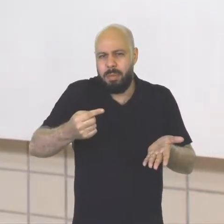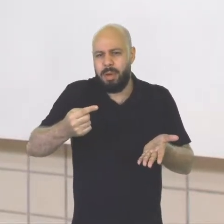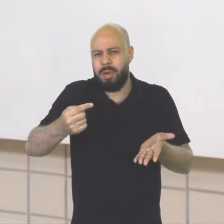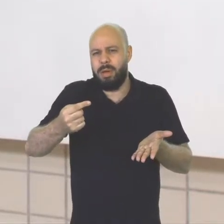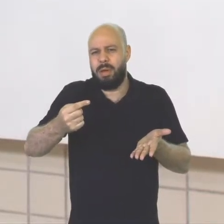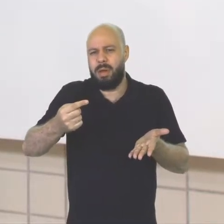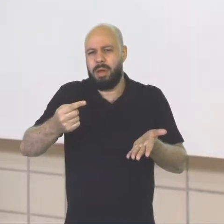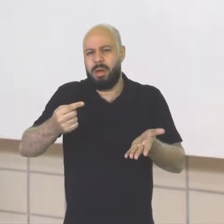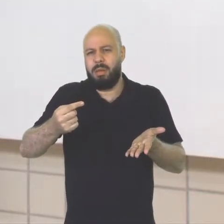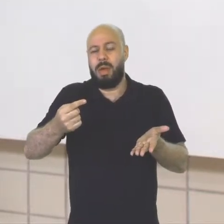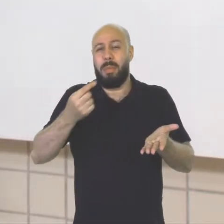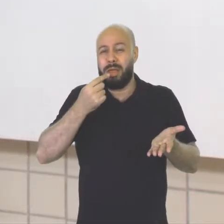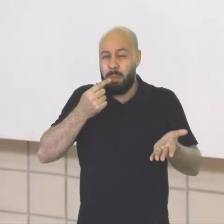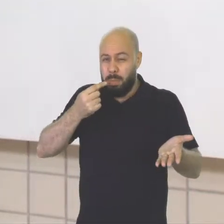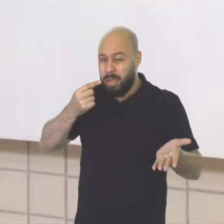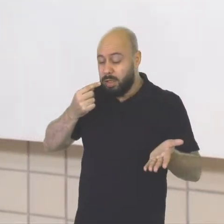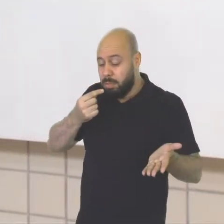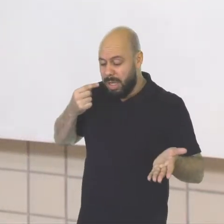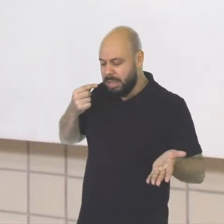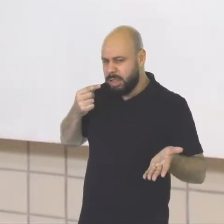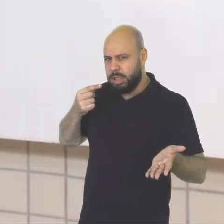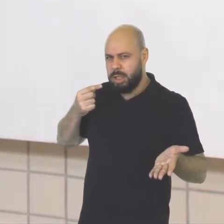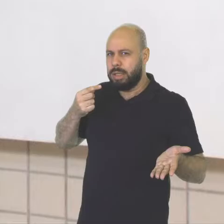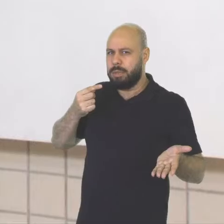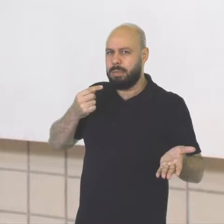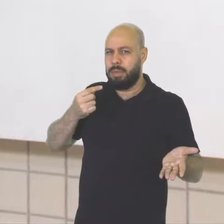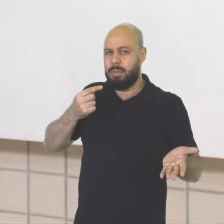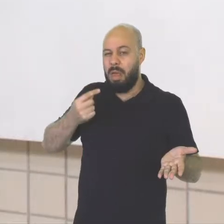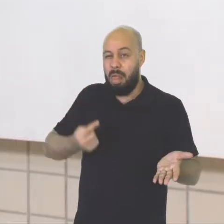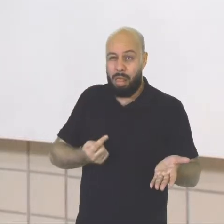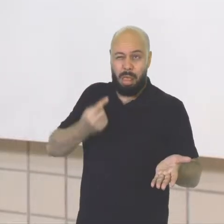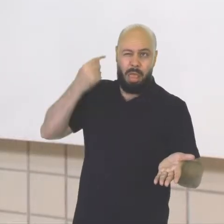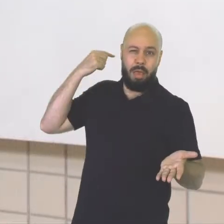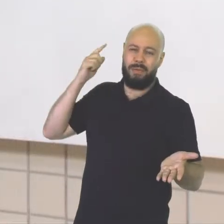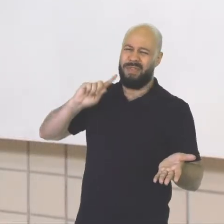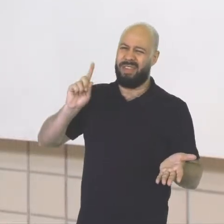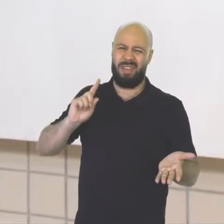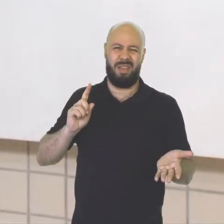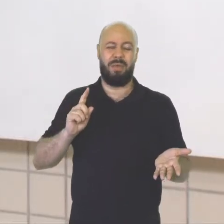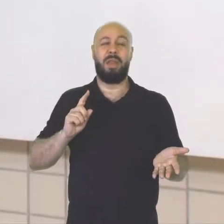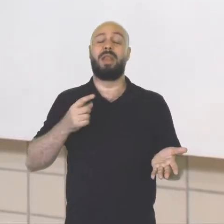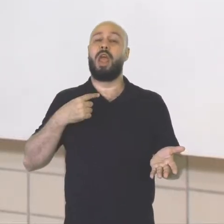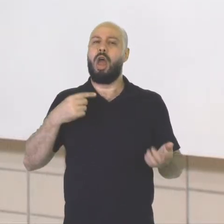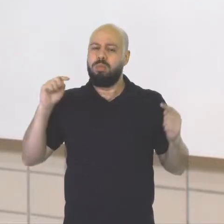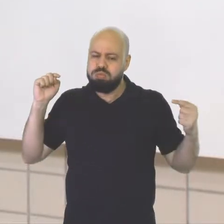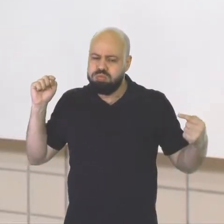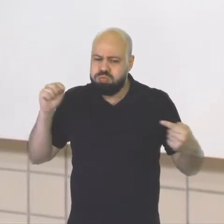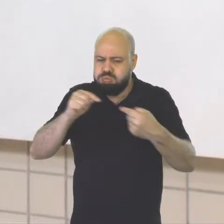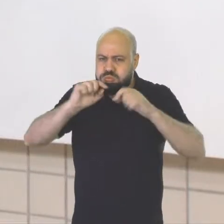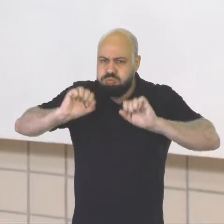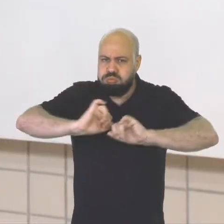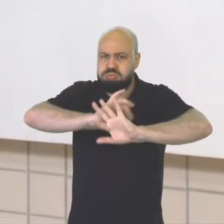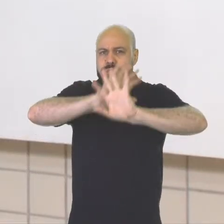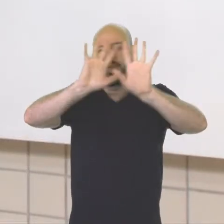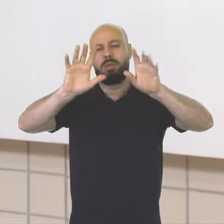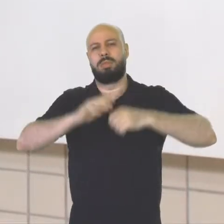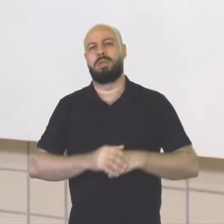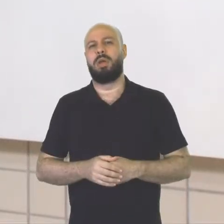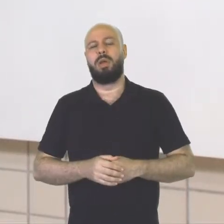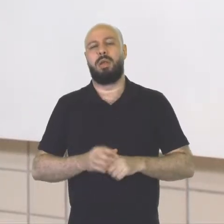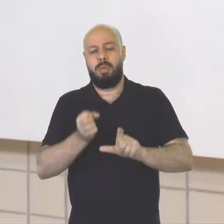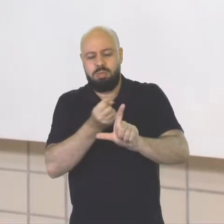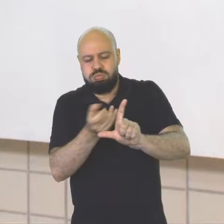passados, ok? A linguagem, ela é clara, ela é objetiva, ela tem ali, ela é veiculada nos meios